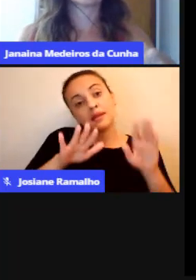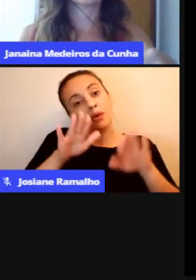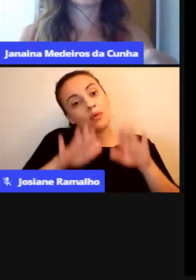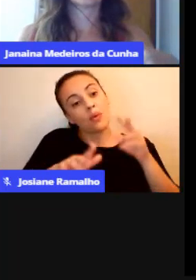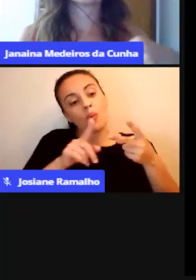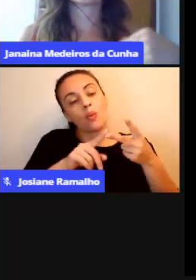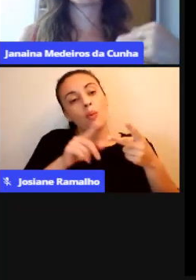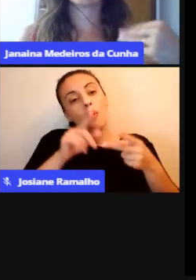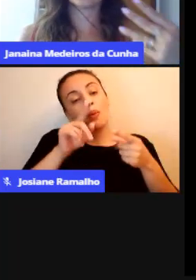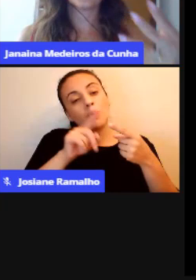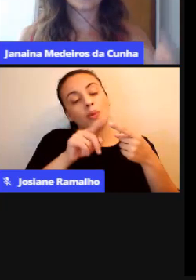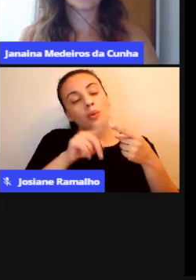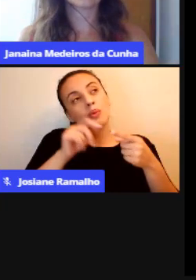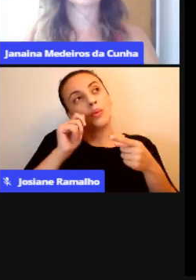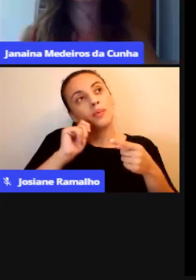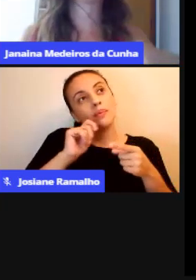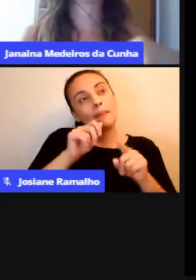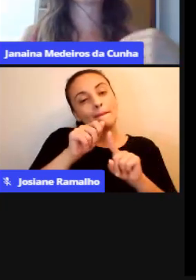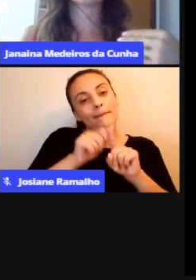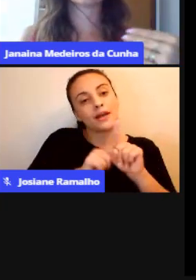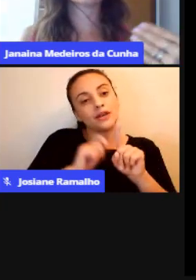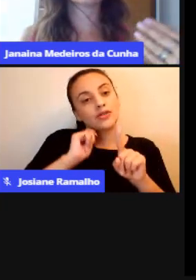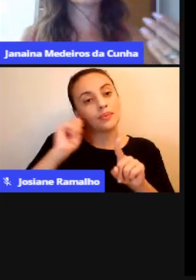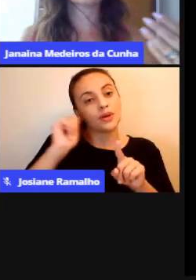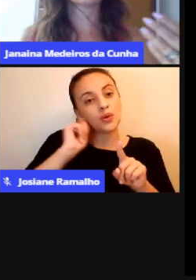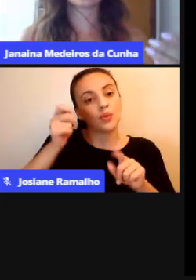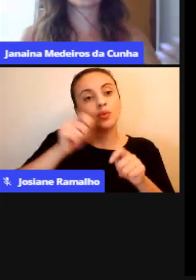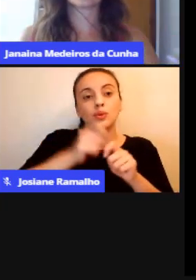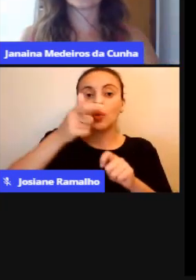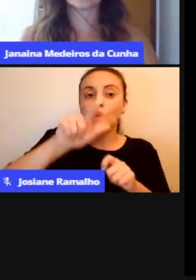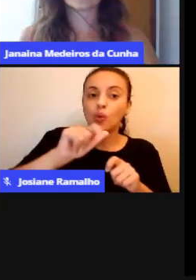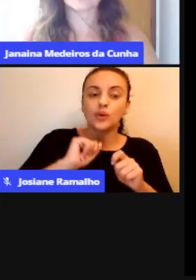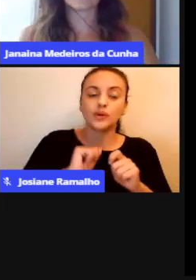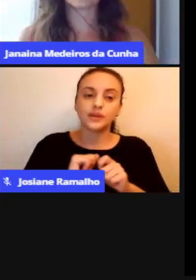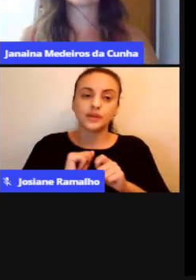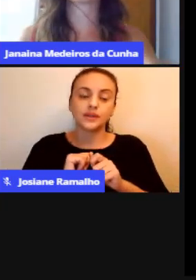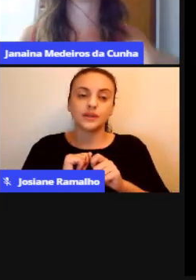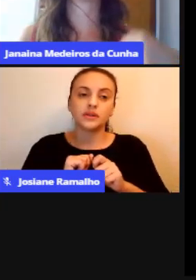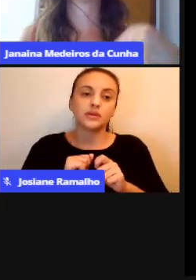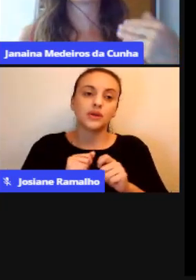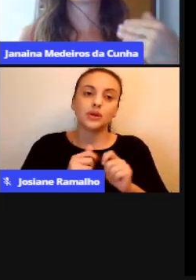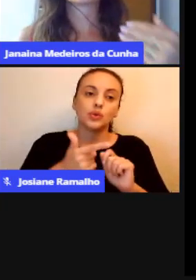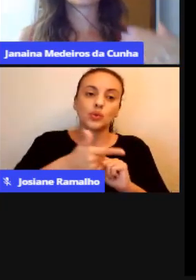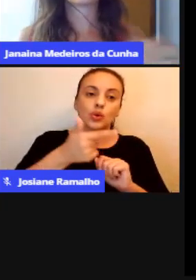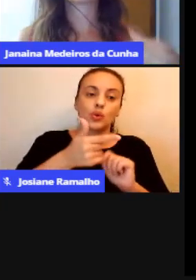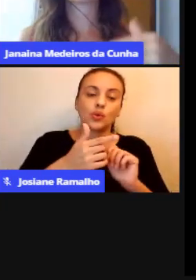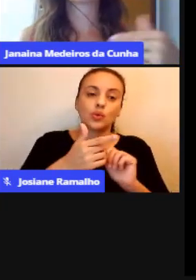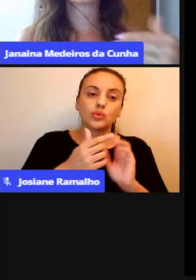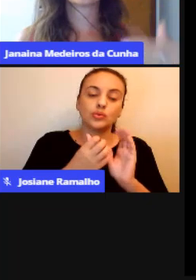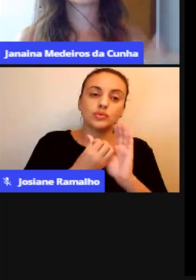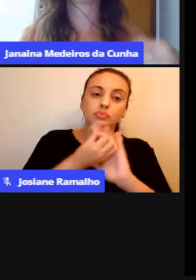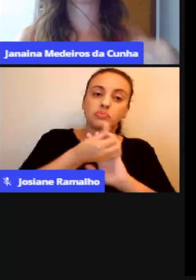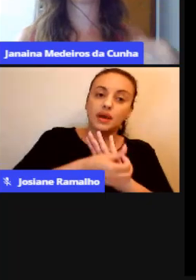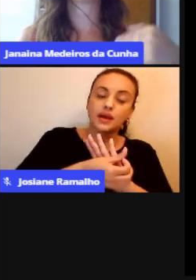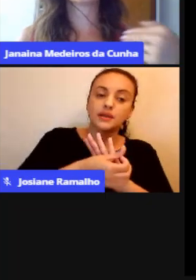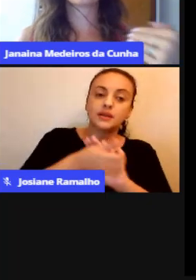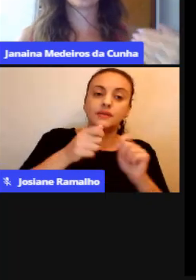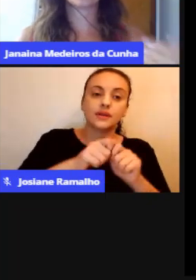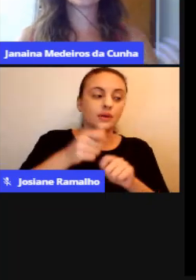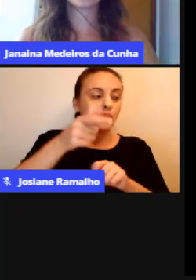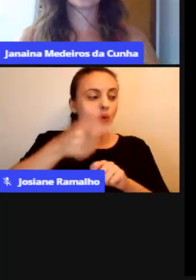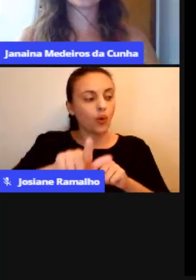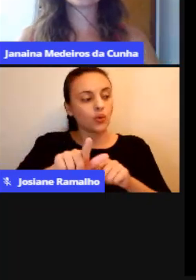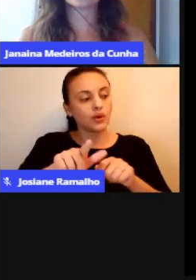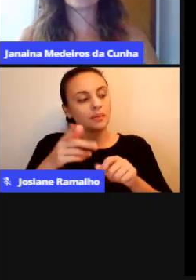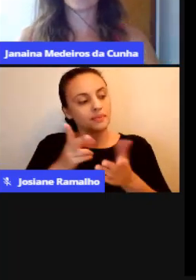avaliação diagnóstica no meio do ano, e assim, né, no segundo semestre, para sempre estar sabendo em que